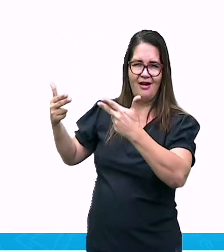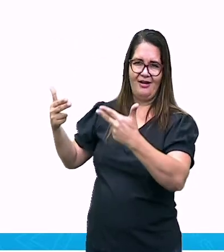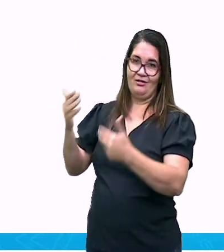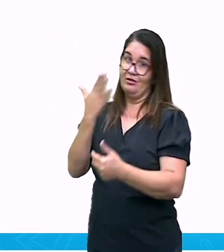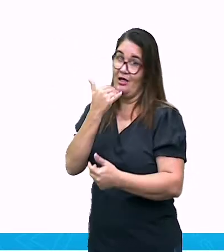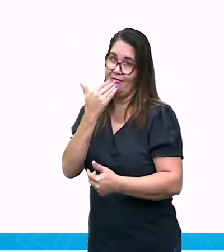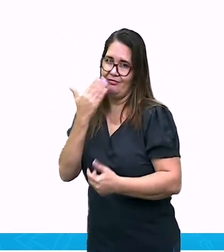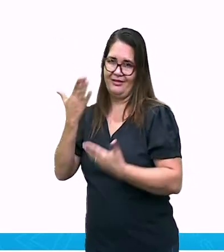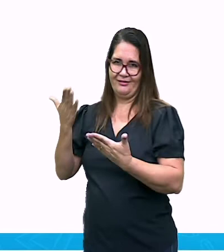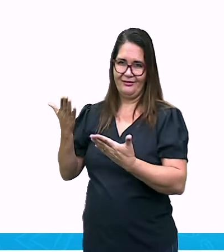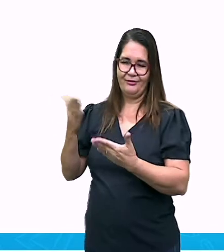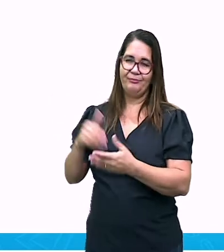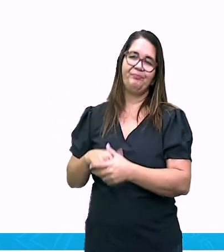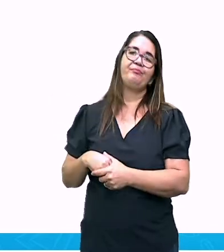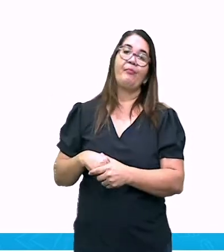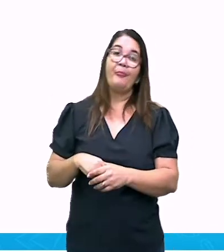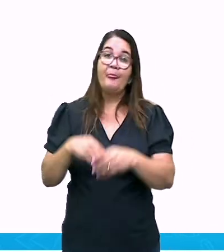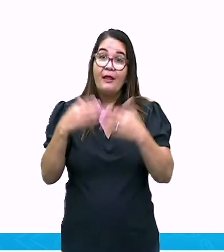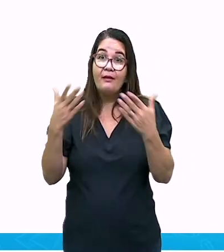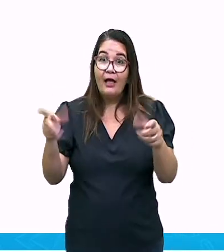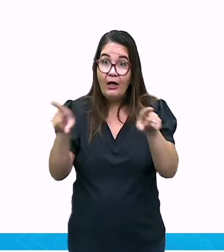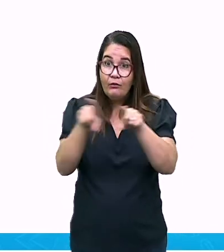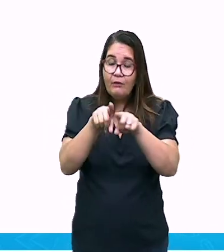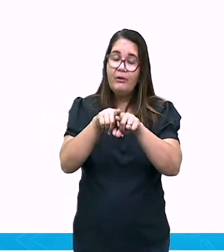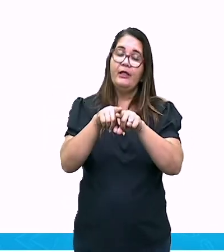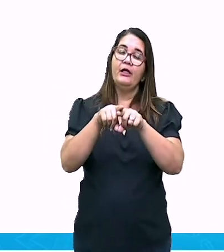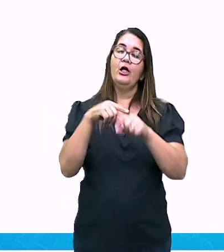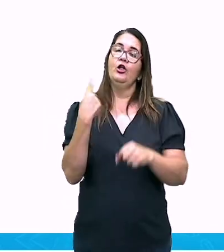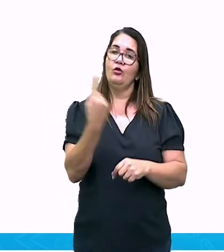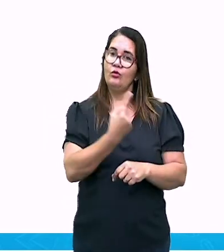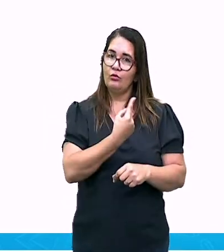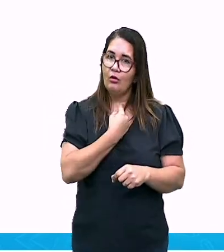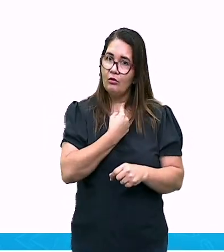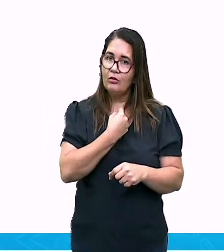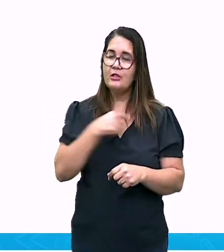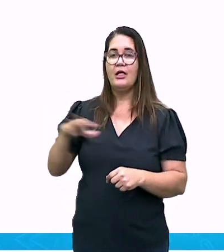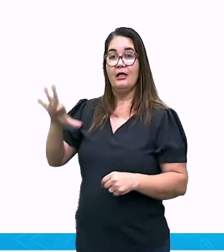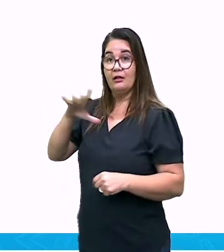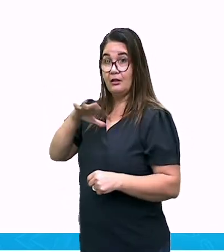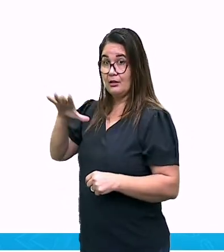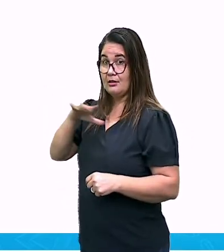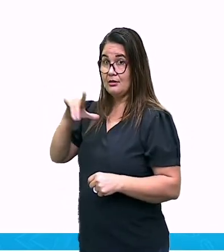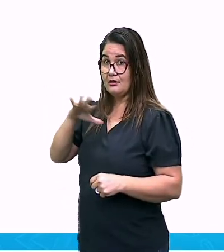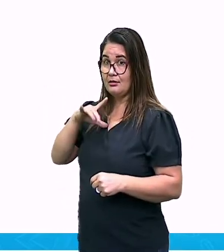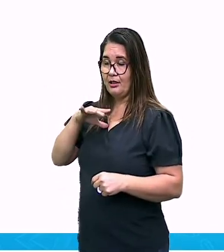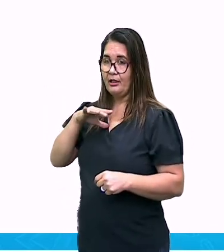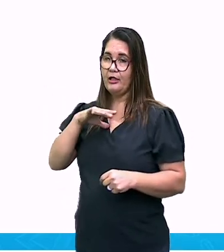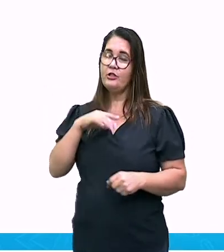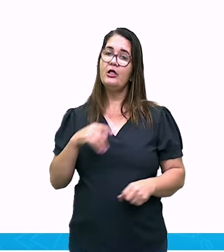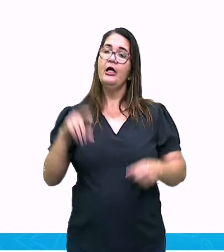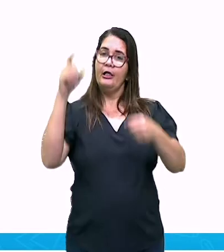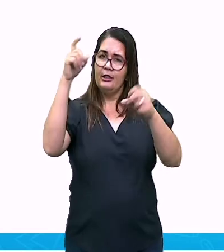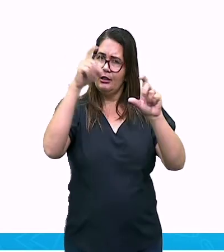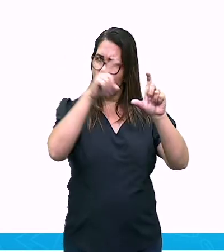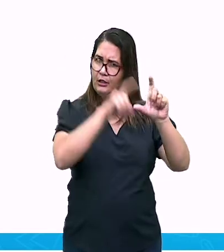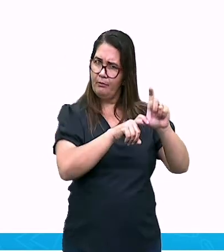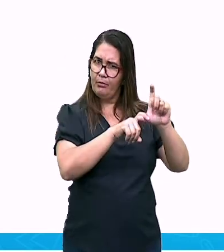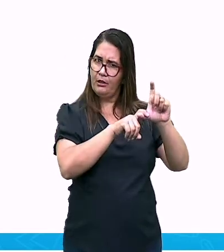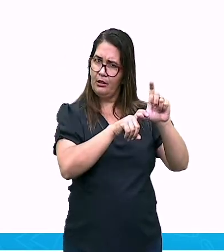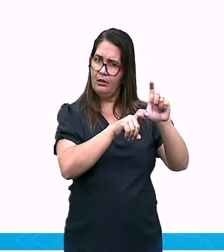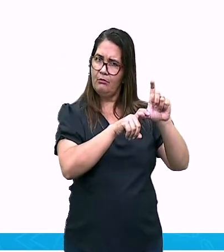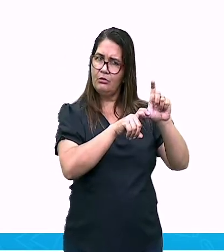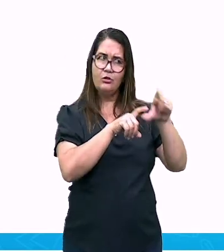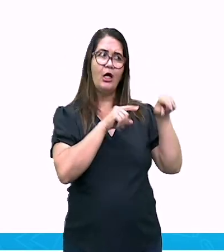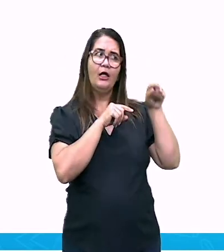Então, ao mesmo tempo que a gente depende do pessoal do campo para ter ali os nossos produtos industrializados,